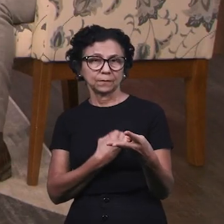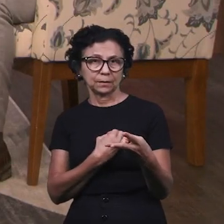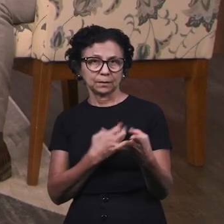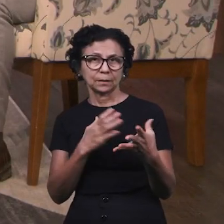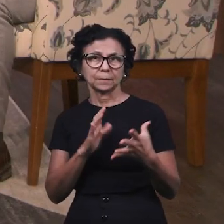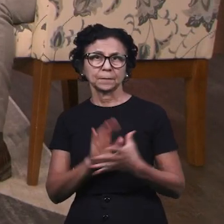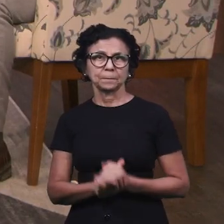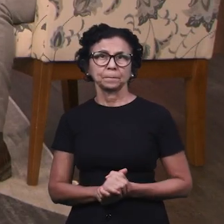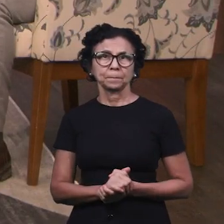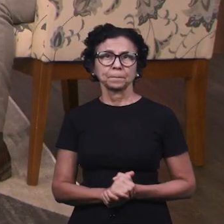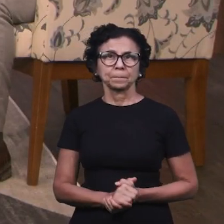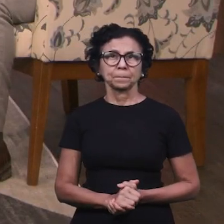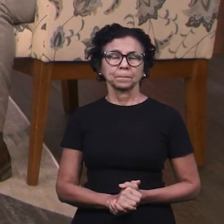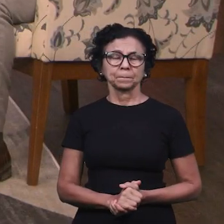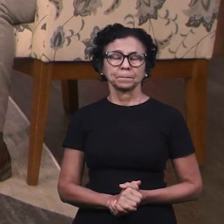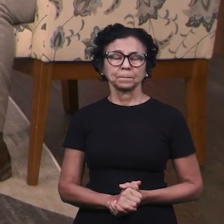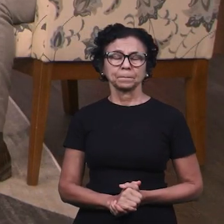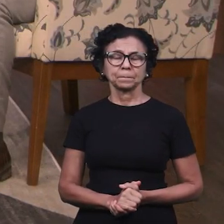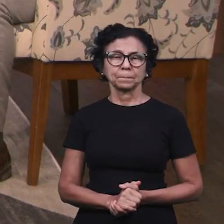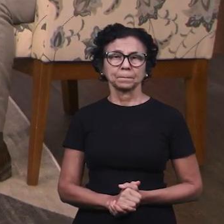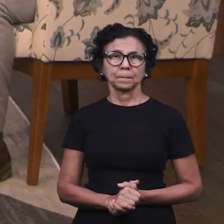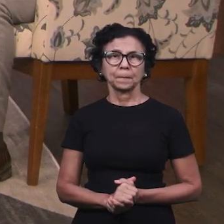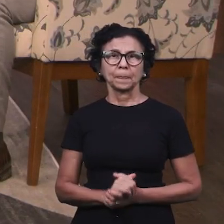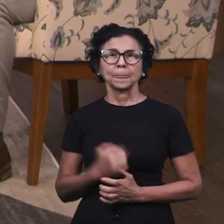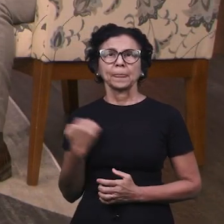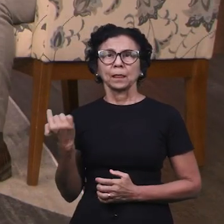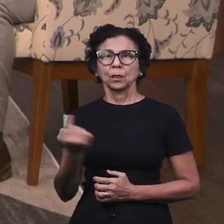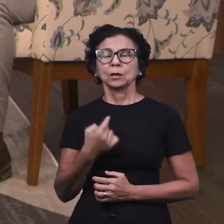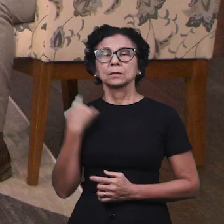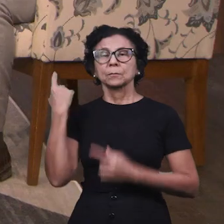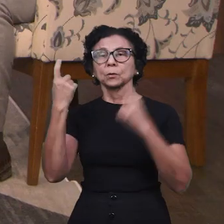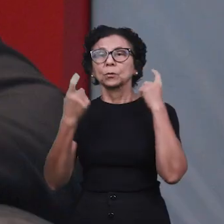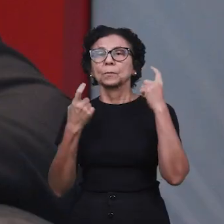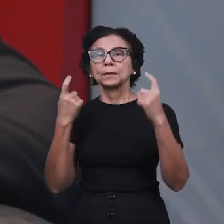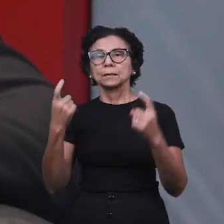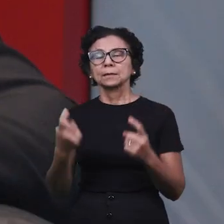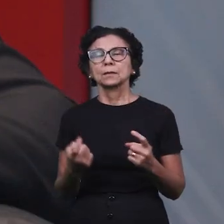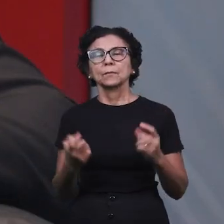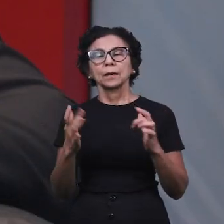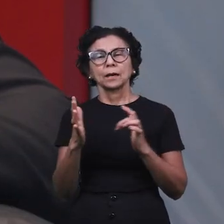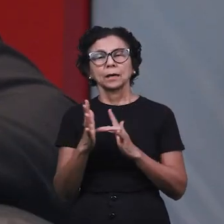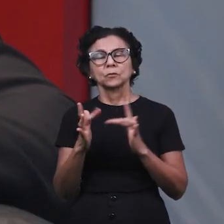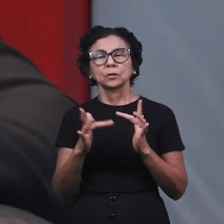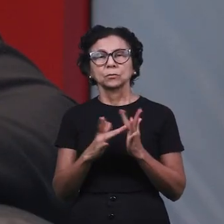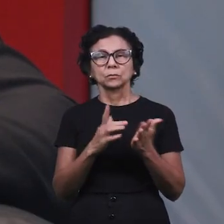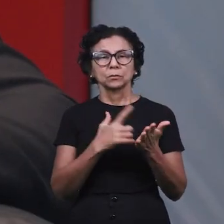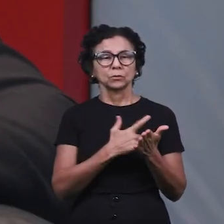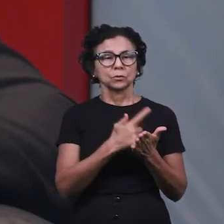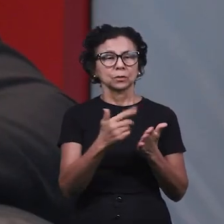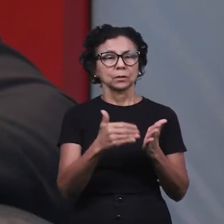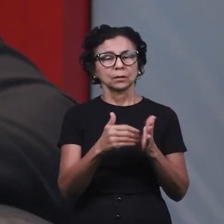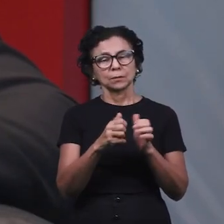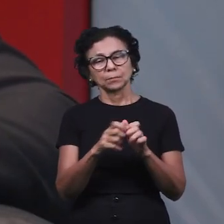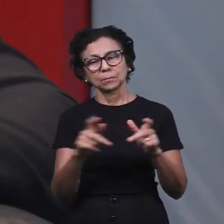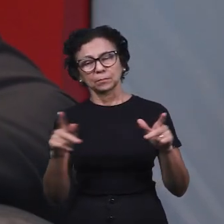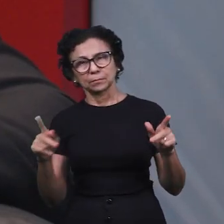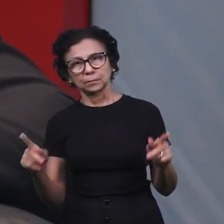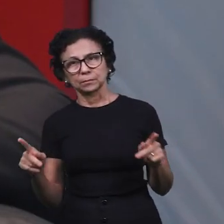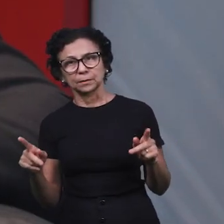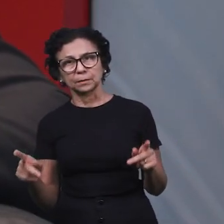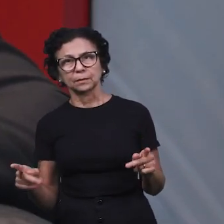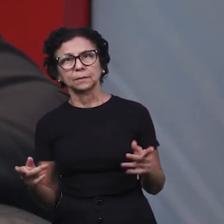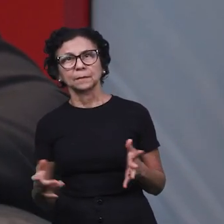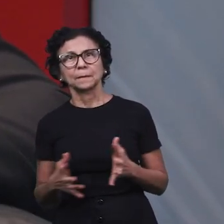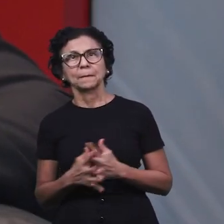nossa preocupação é Jesus em toda a Bíblia, o mistério revelado.